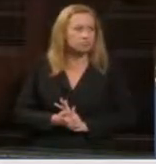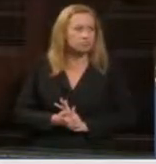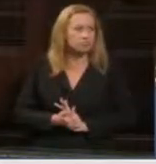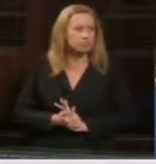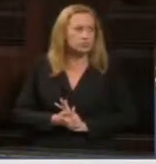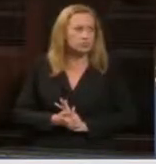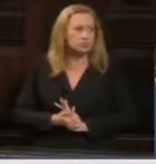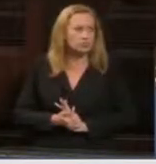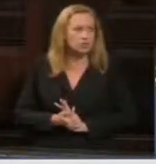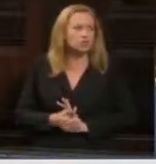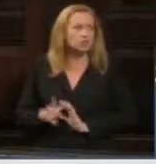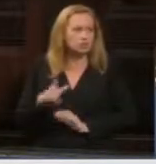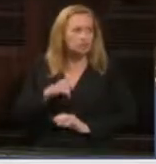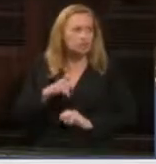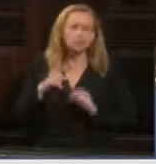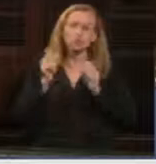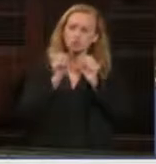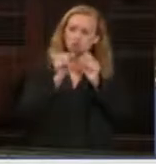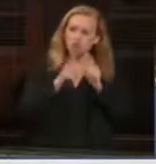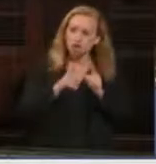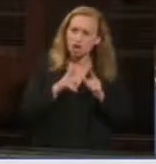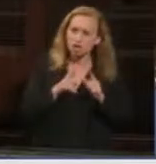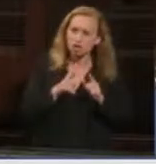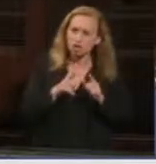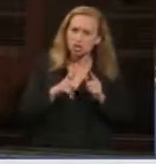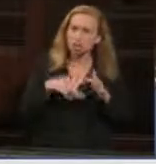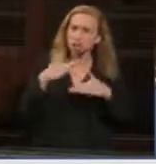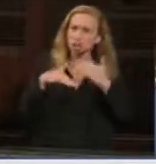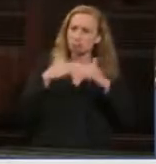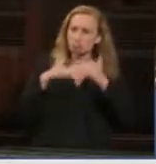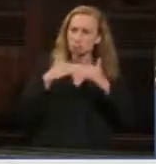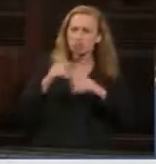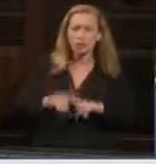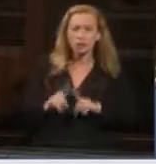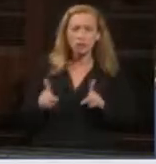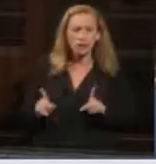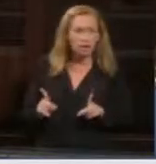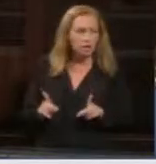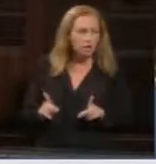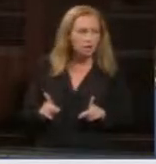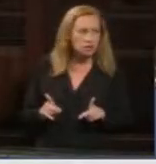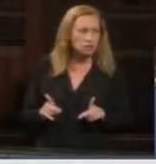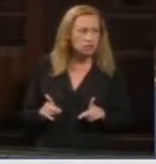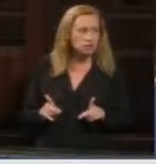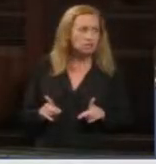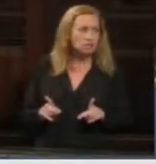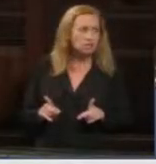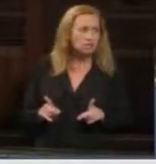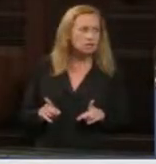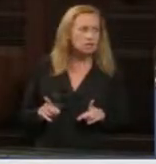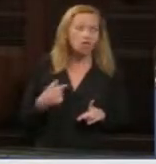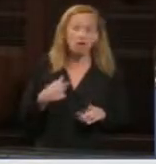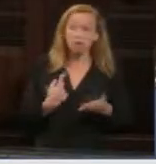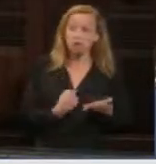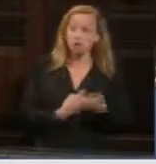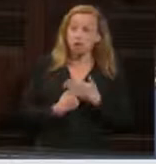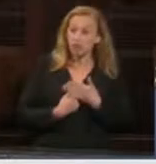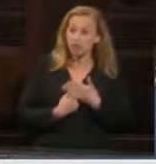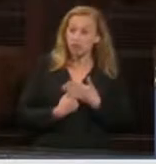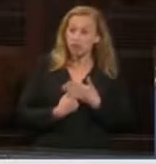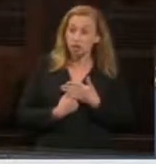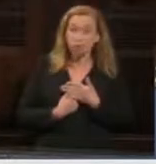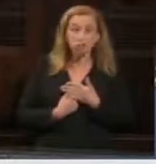maduro tenho críticas substantivas o governo maduro mas além da auto determinação dos povos que eu defendo não